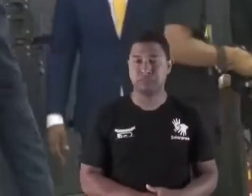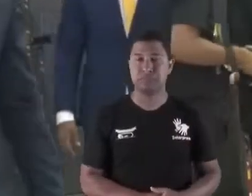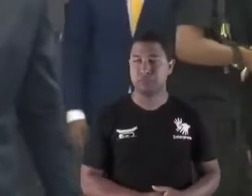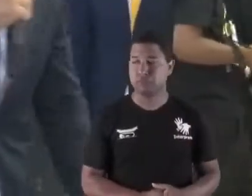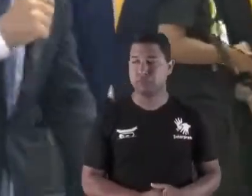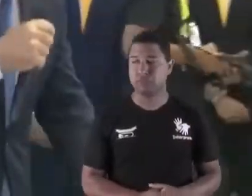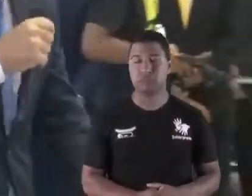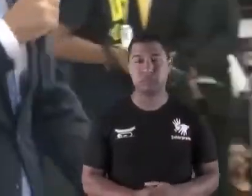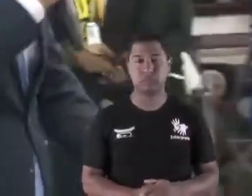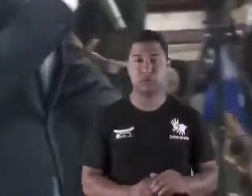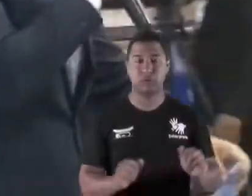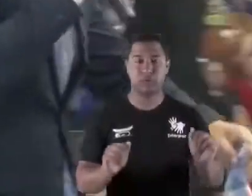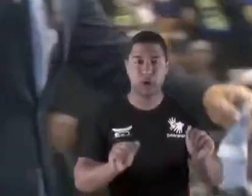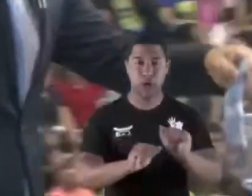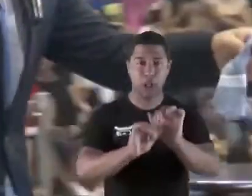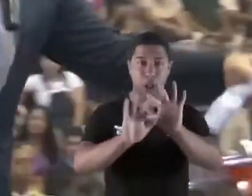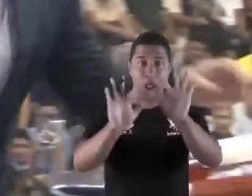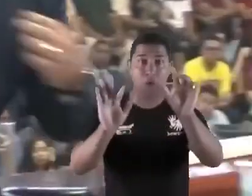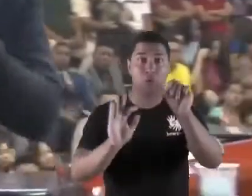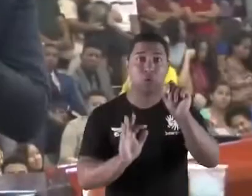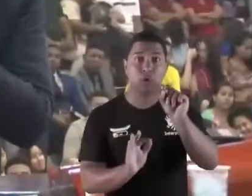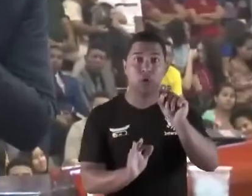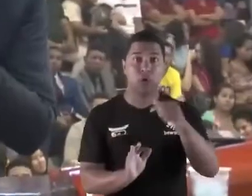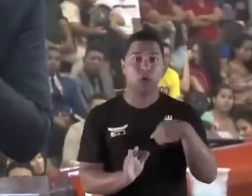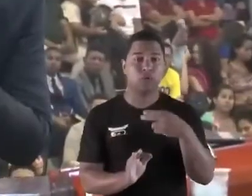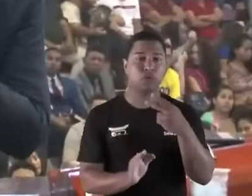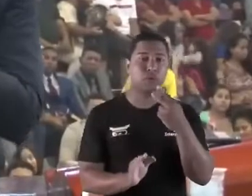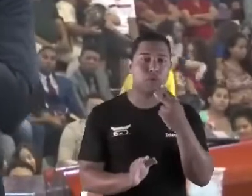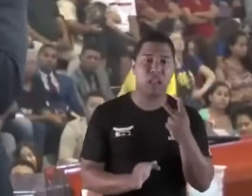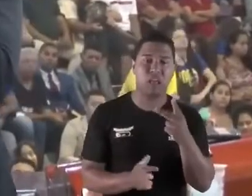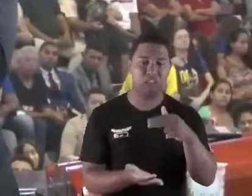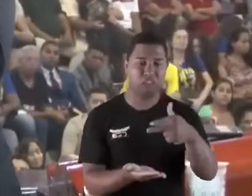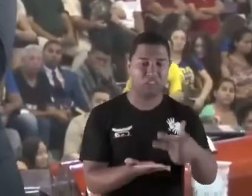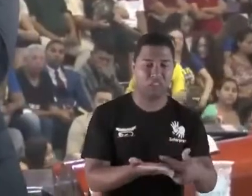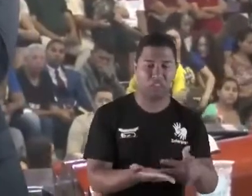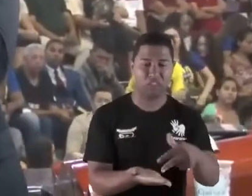Vou repetir para ficar claro. Eu não estou falando aqui de cai, cai,